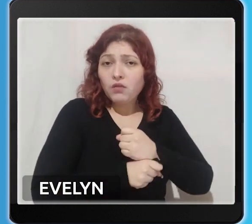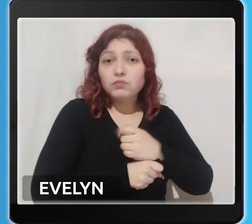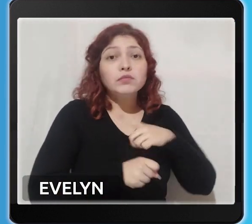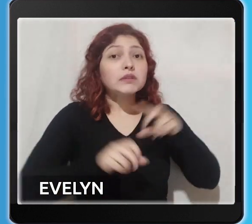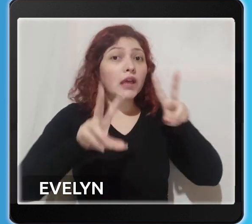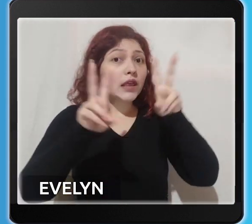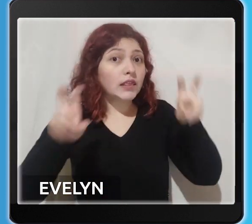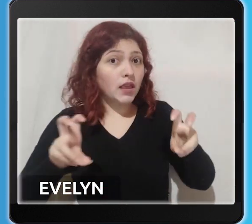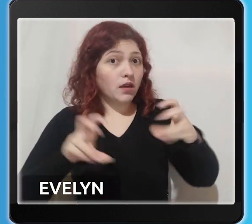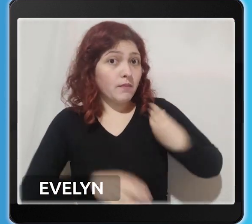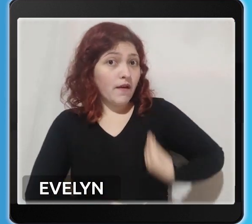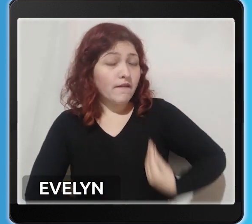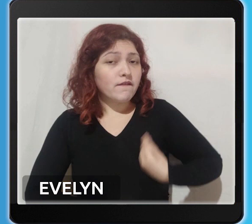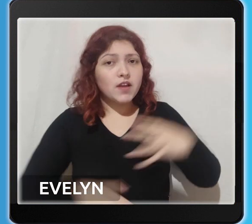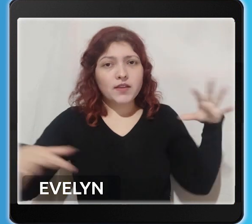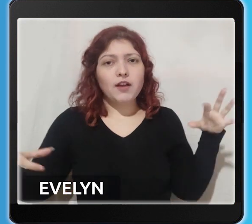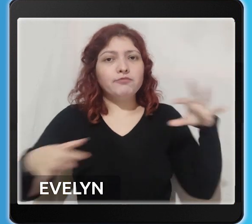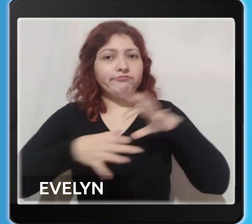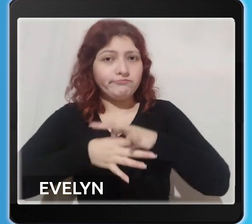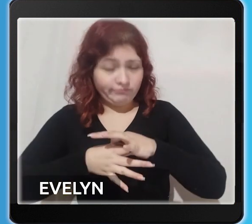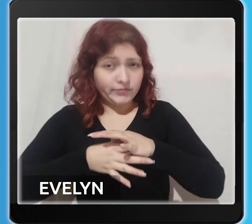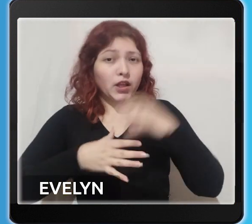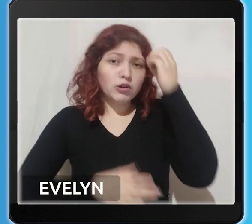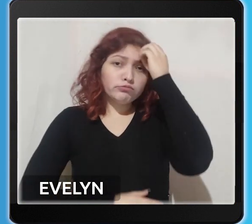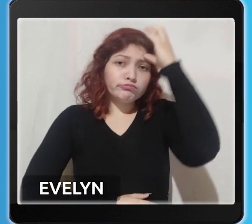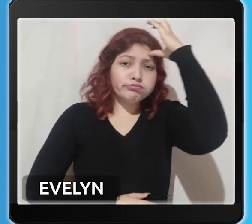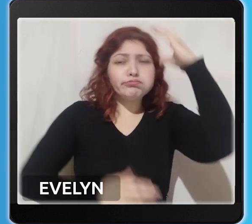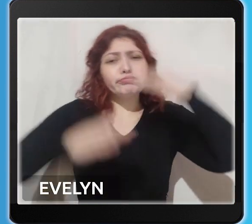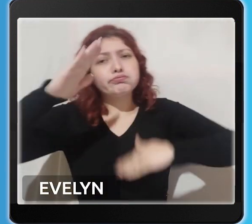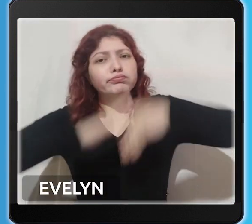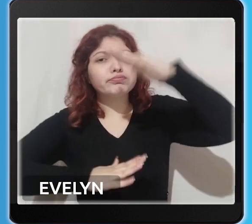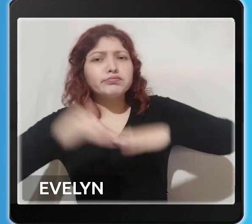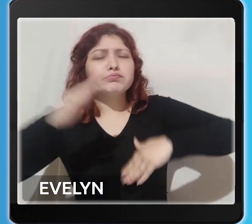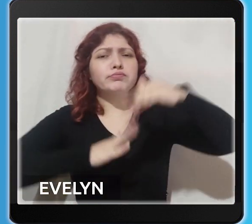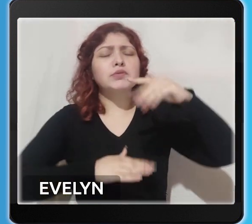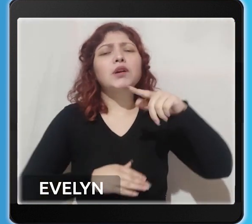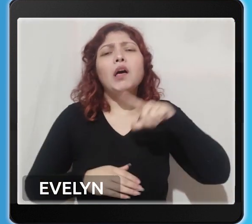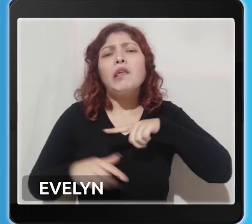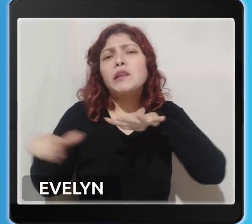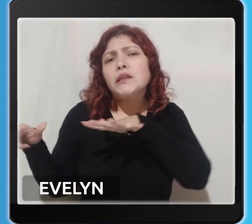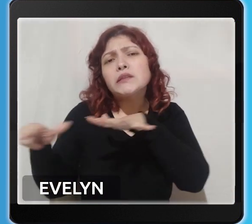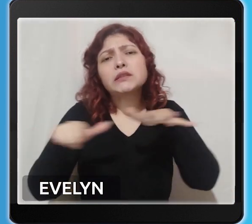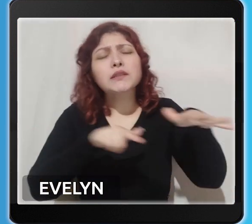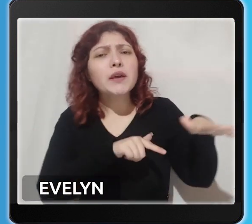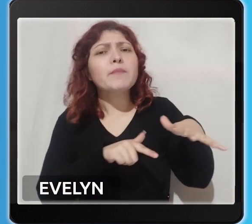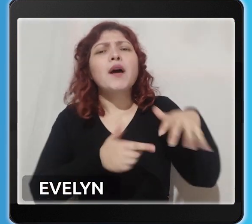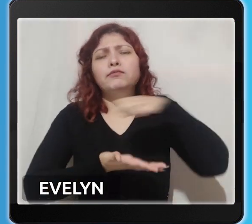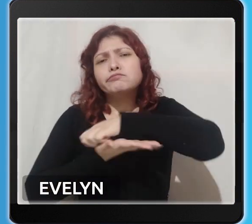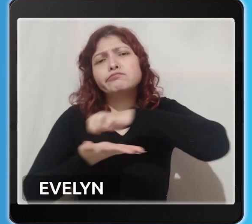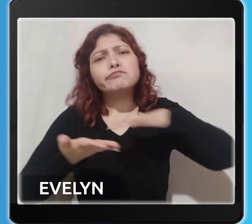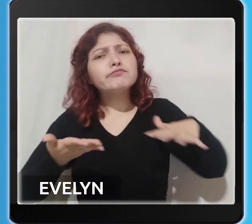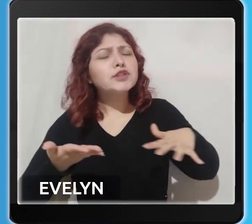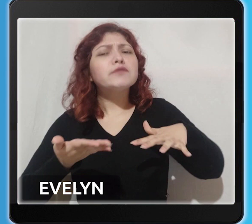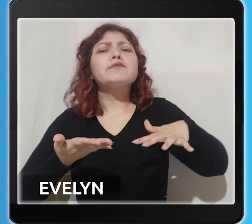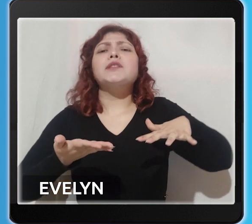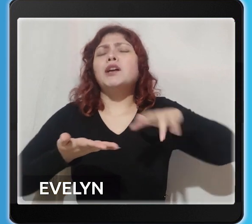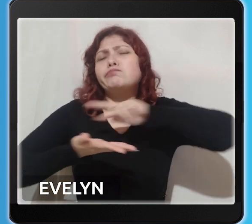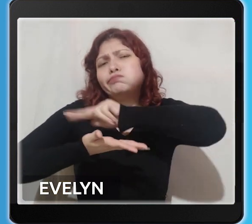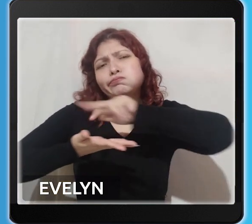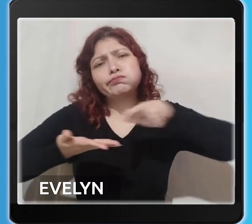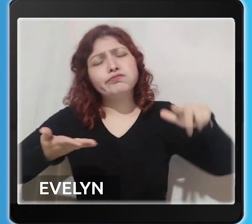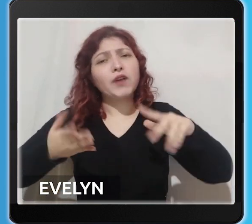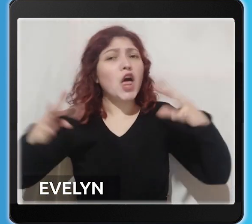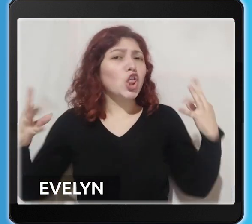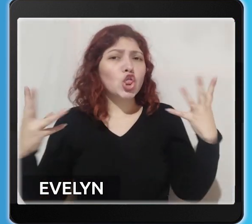Salão URGS esse ano, que tem como tema Conectando Vidas, Construindo Conhecimento. Vai ser uma semana com muitas